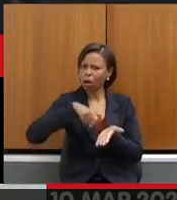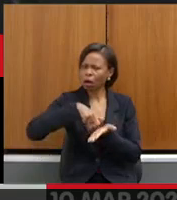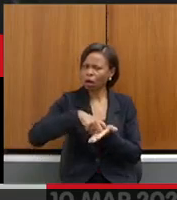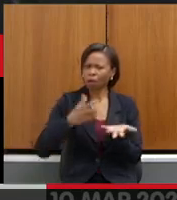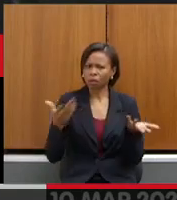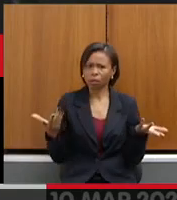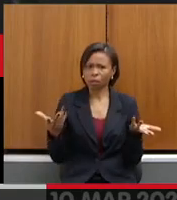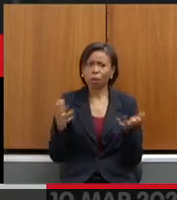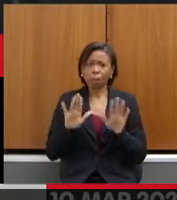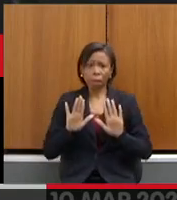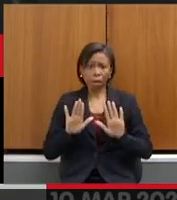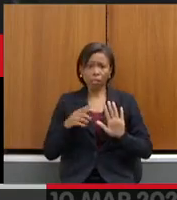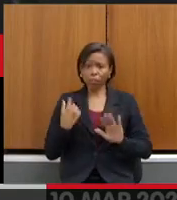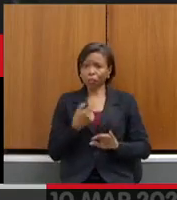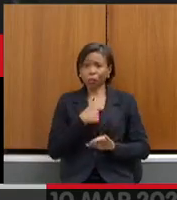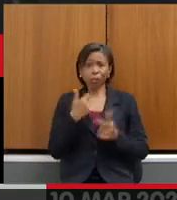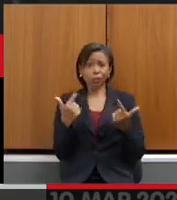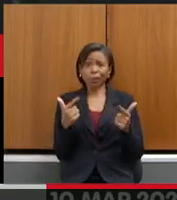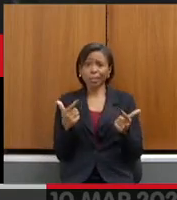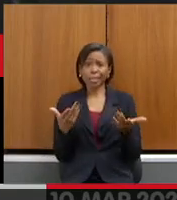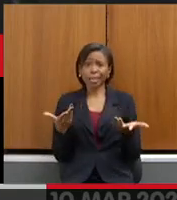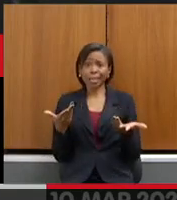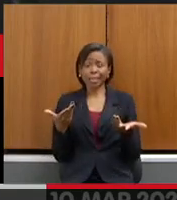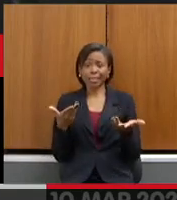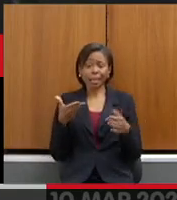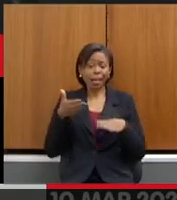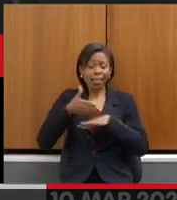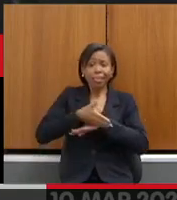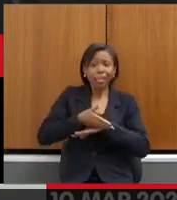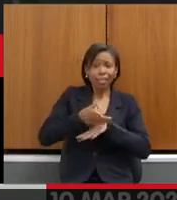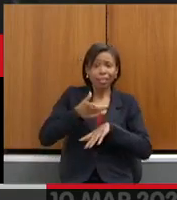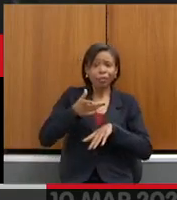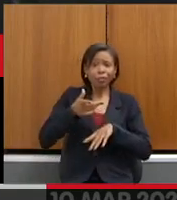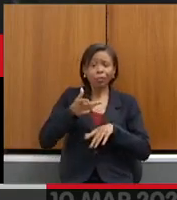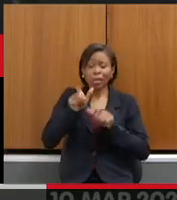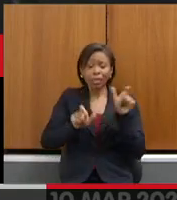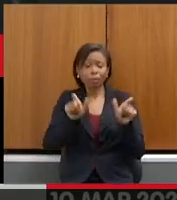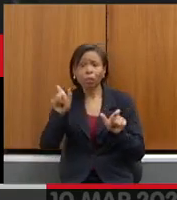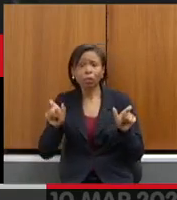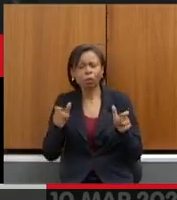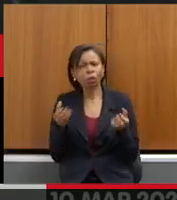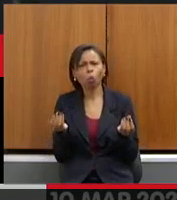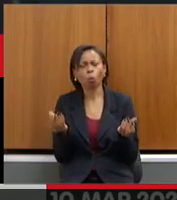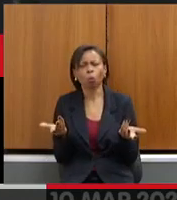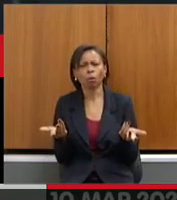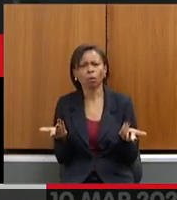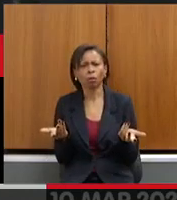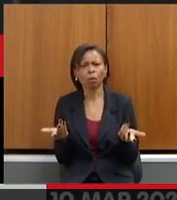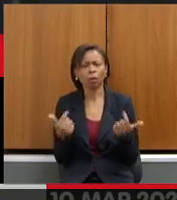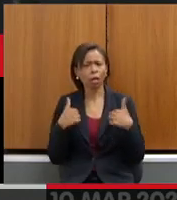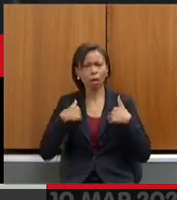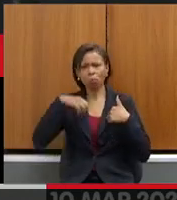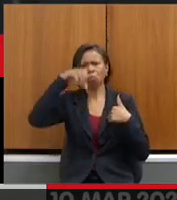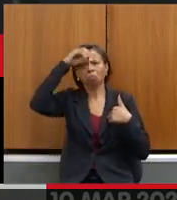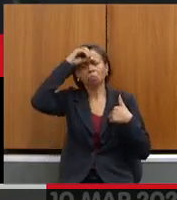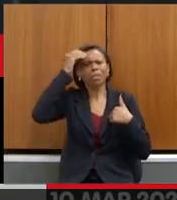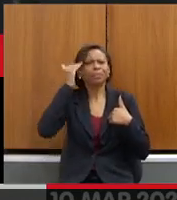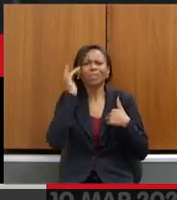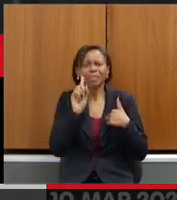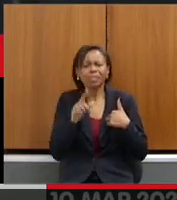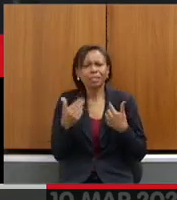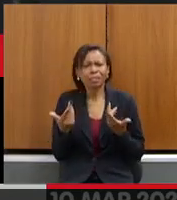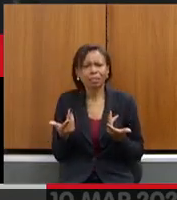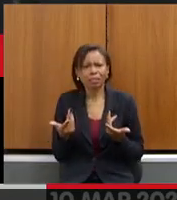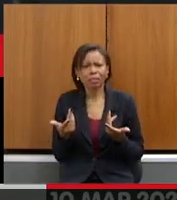pessoas que foram vacinadas como é que nós não cumprir Nossa função e fiscalizar eu tô sem entender só